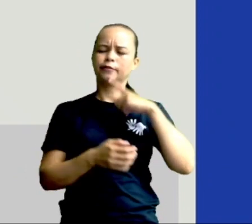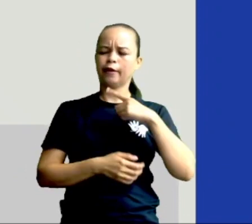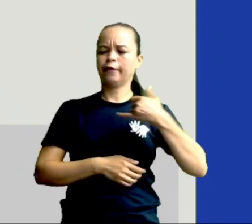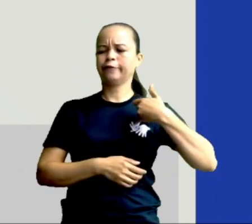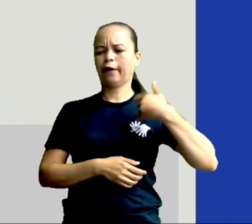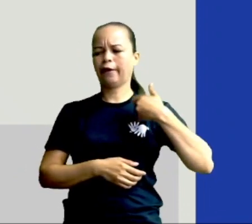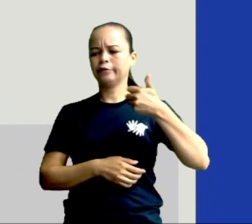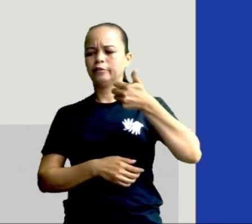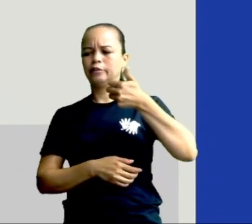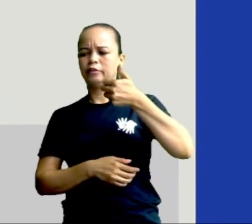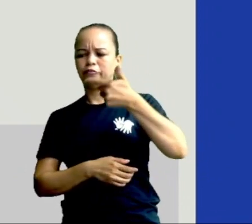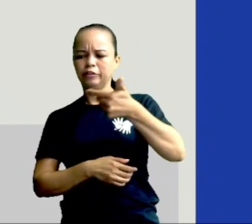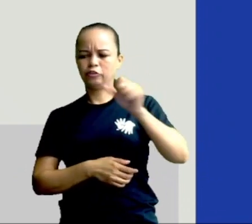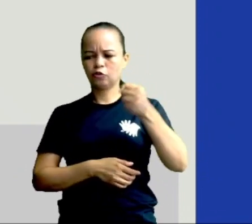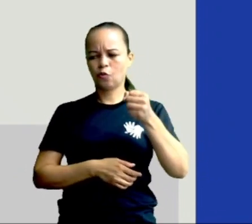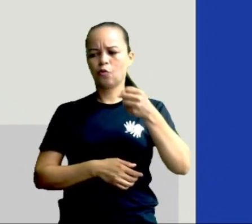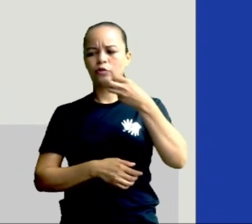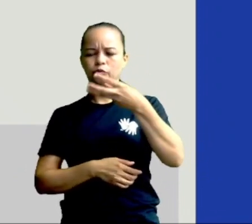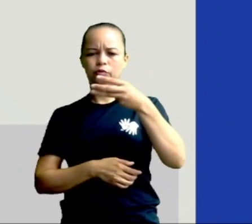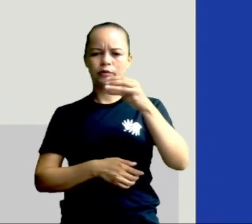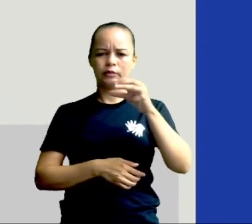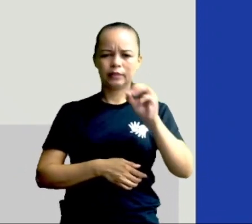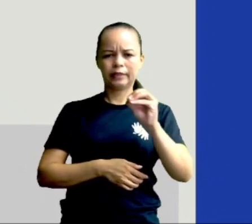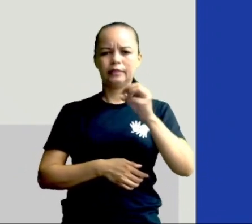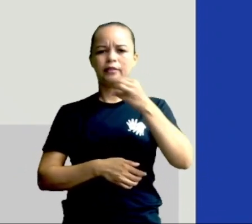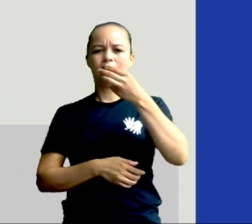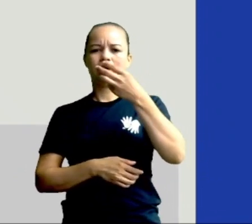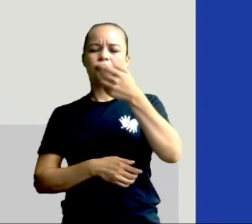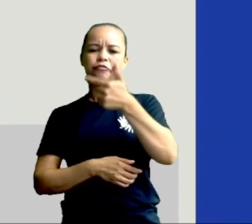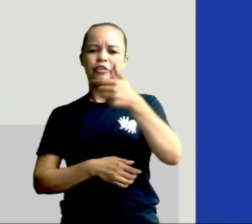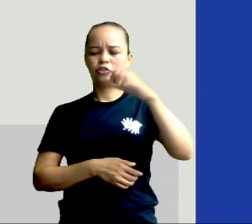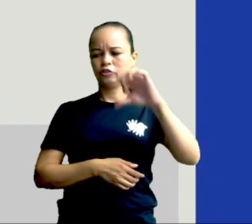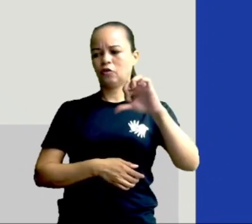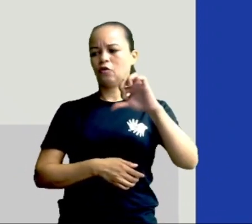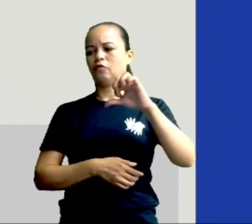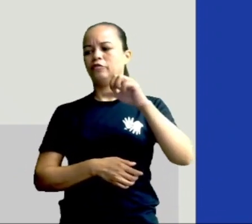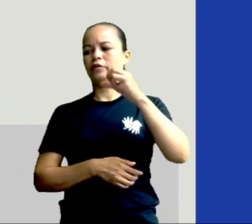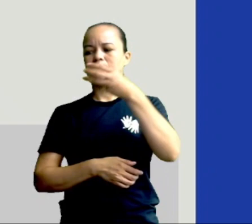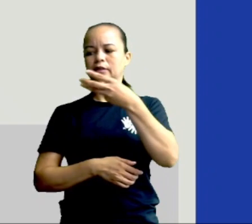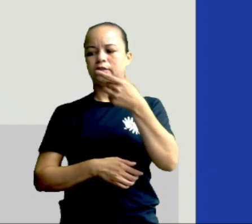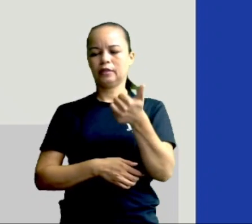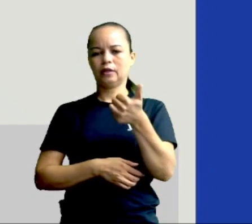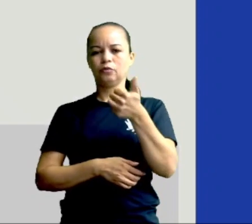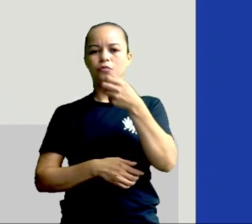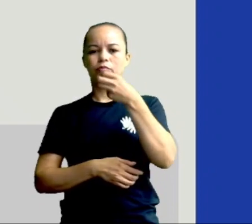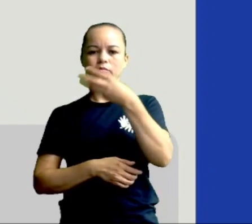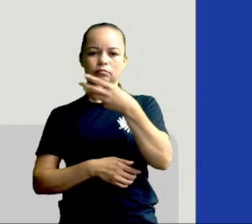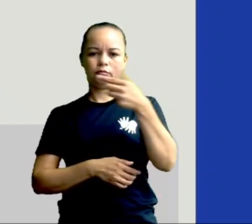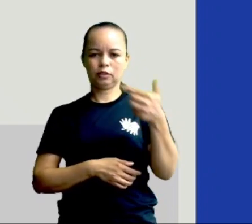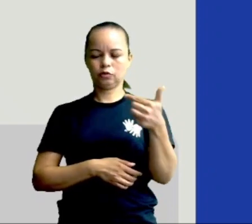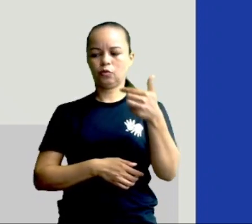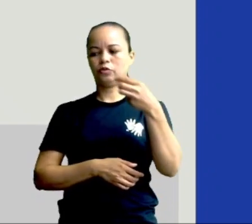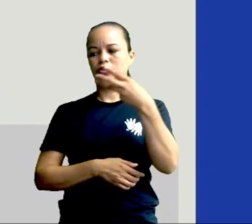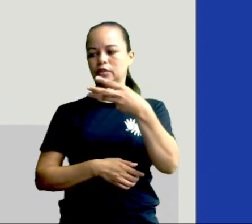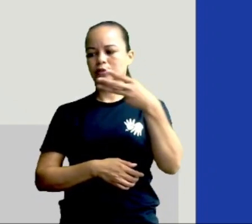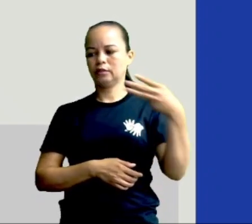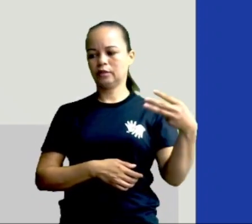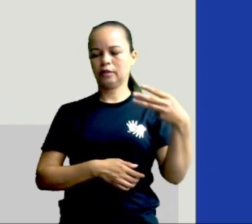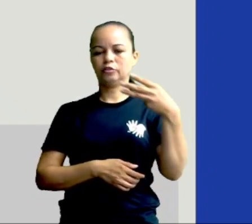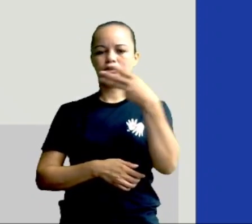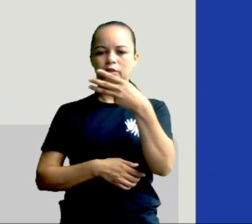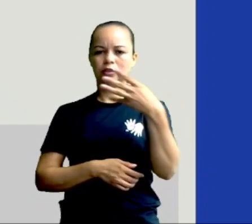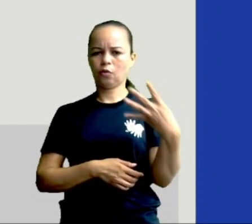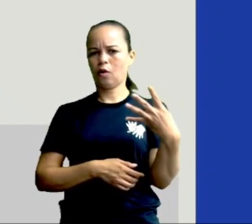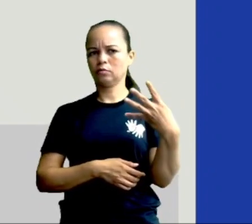anos, 30, 29, 31, 32, 33 e 34 anos. Eu quero calcular